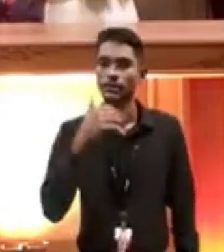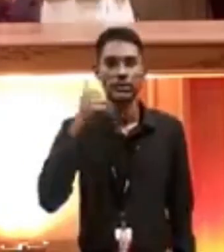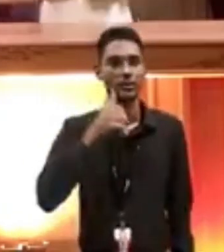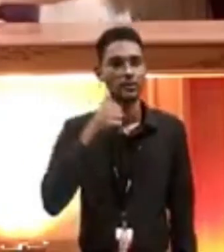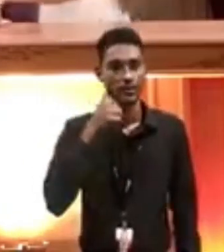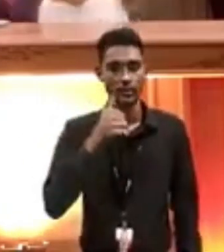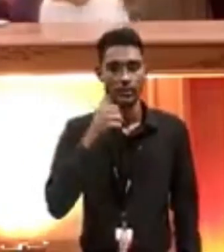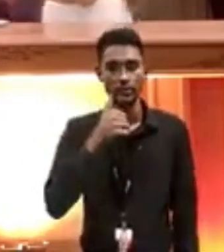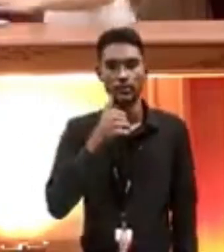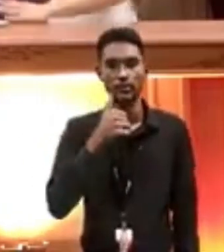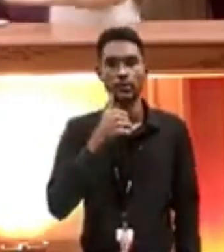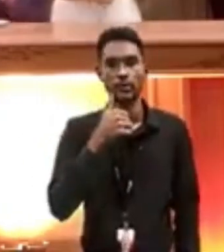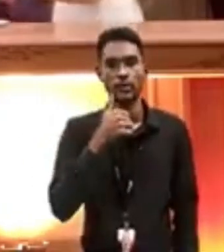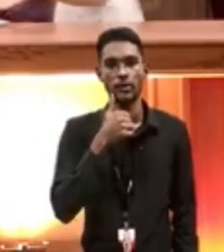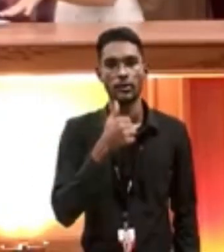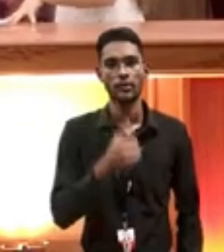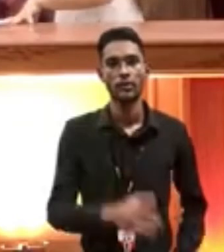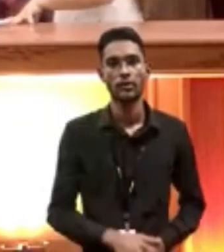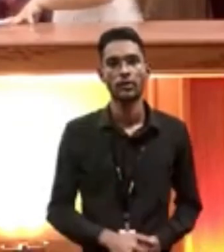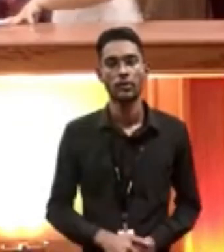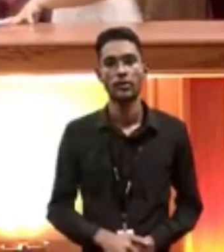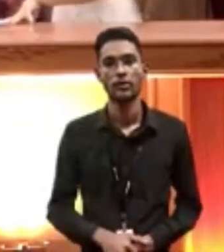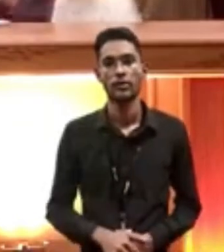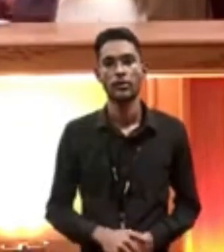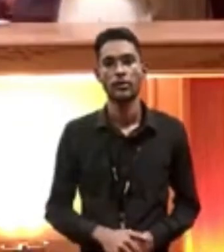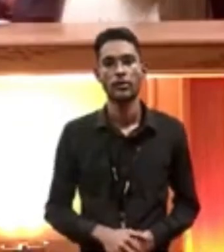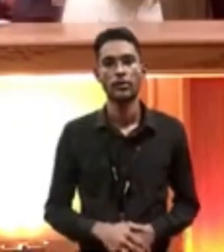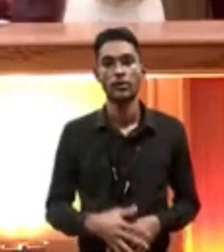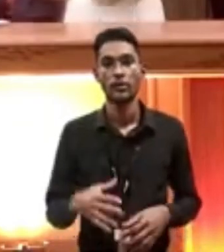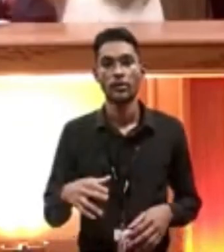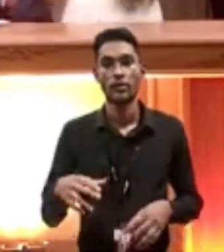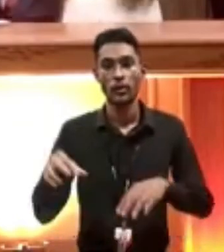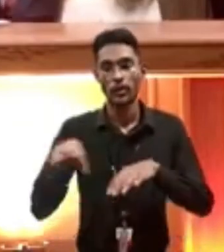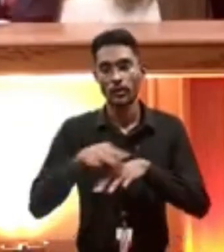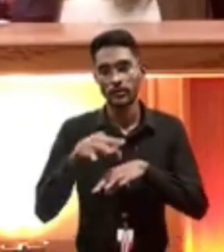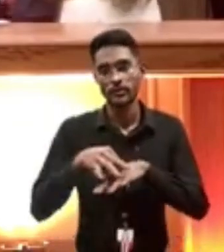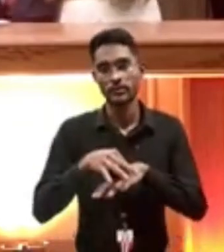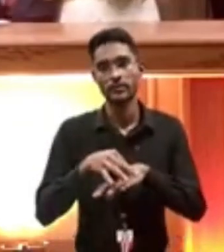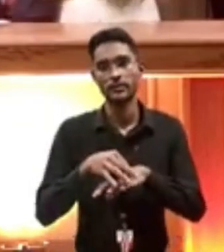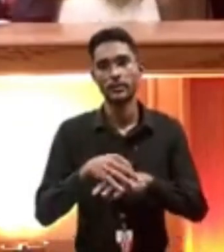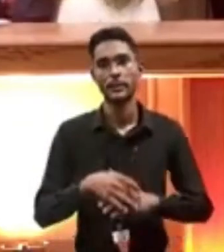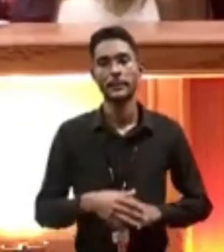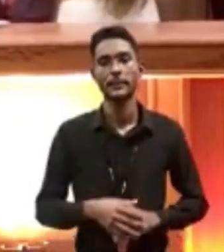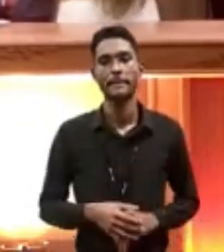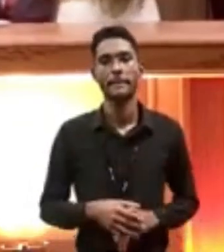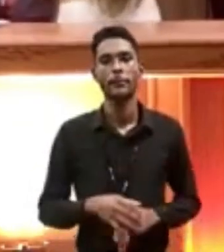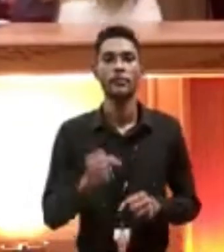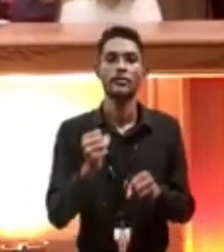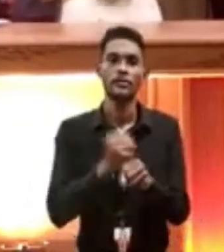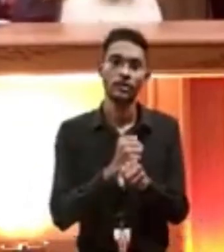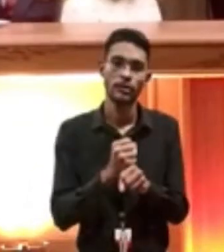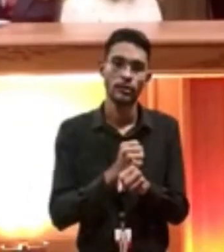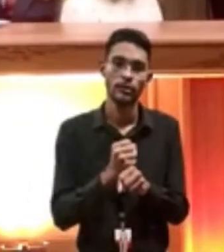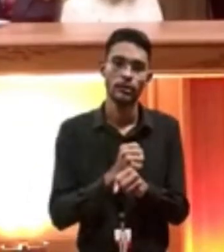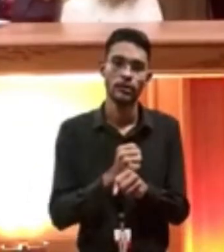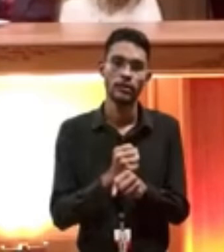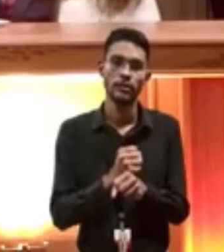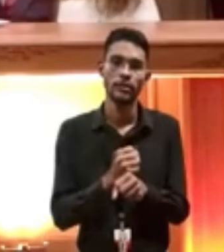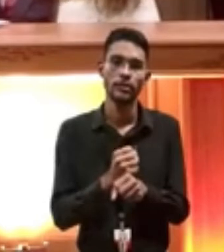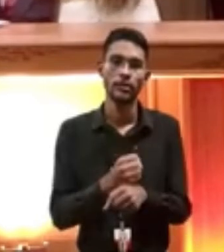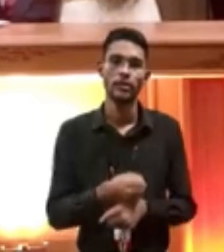honrar com a minha palavra naquele congresso. E não foi um ano, pastor Aziel estava lá na garagem da minha